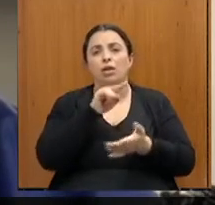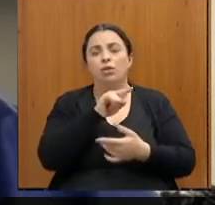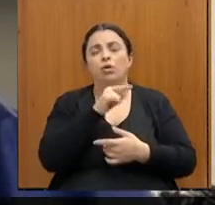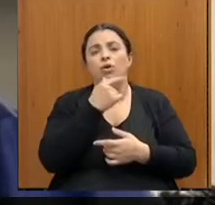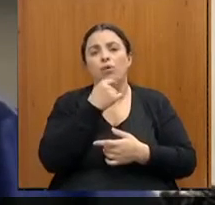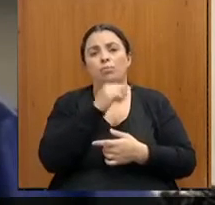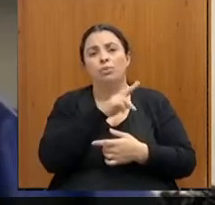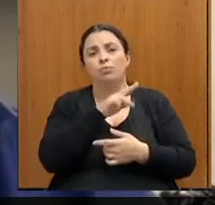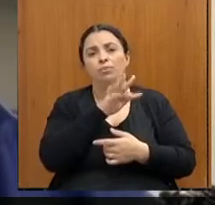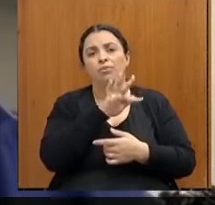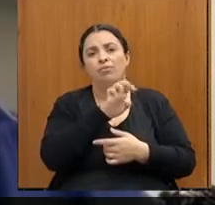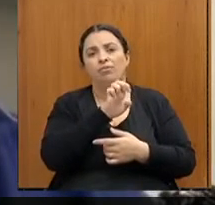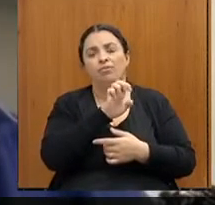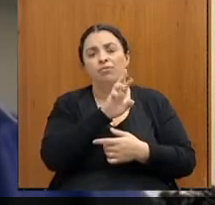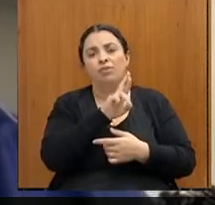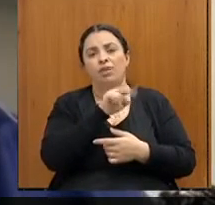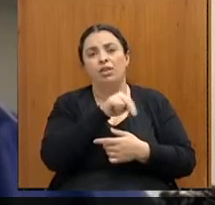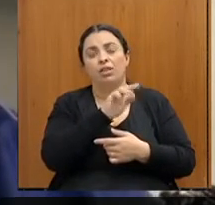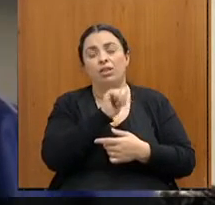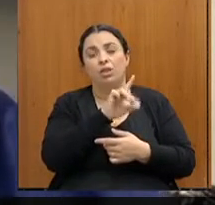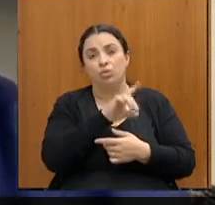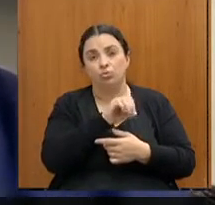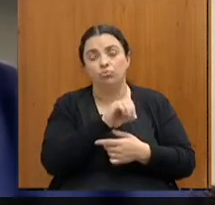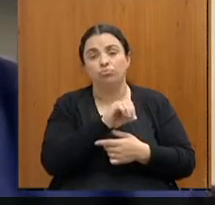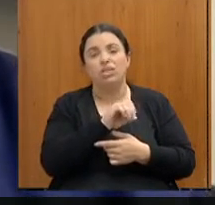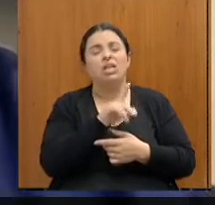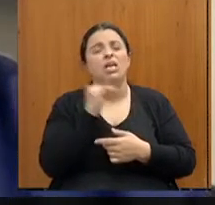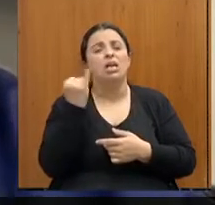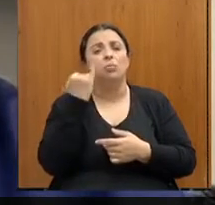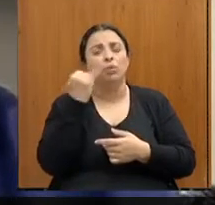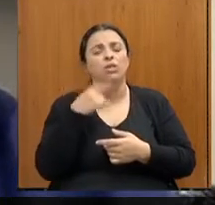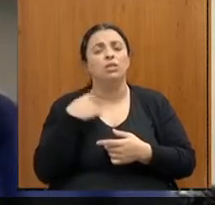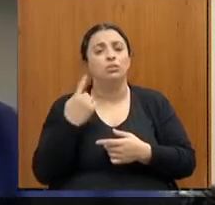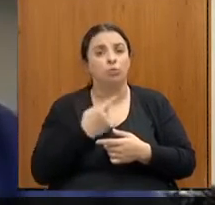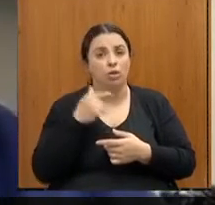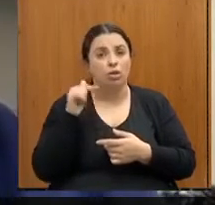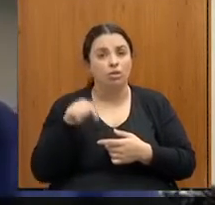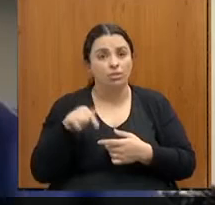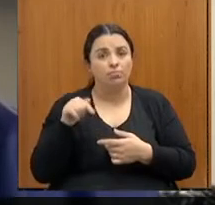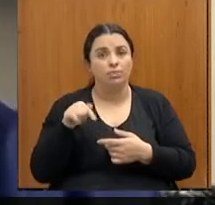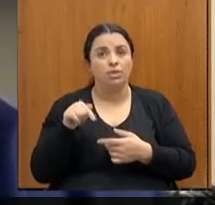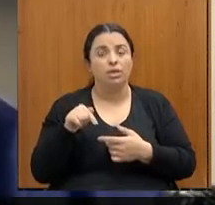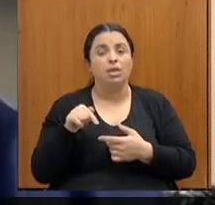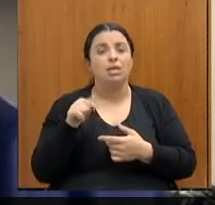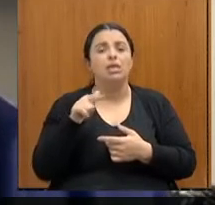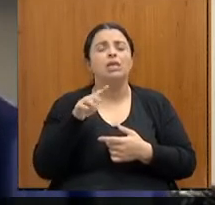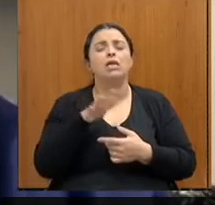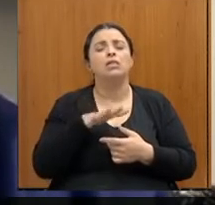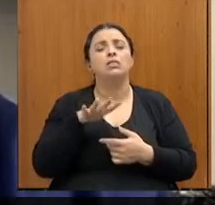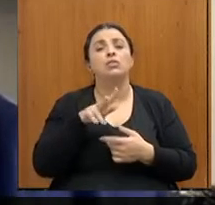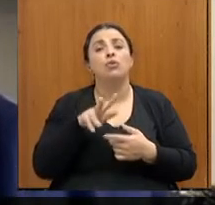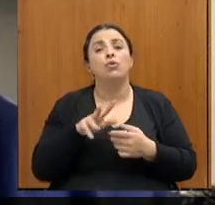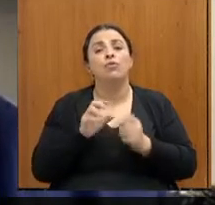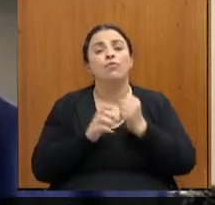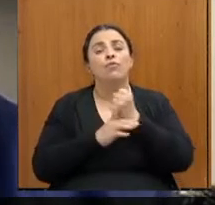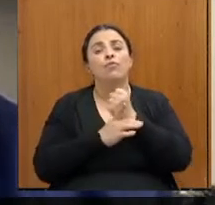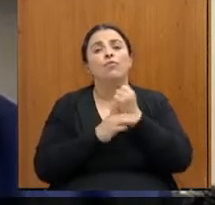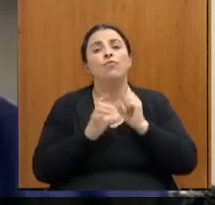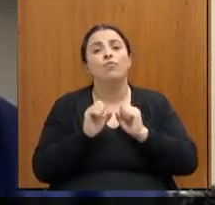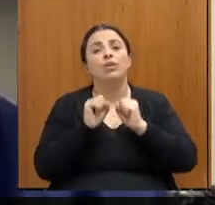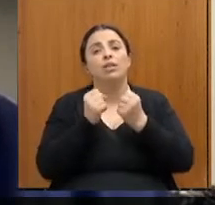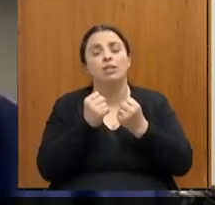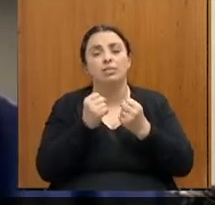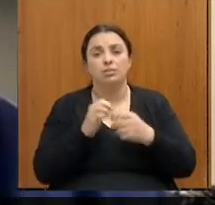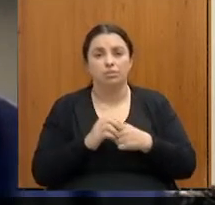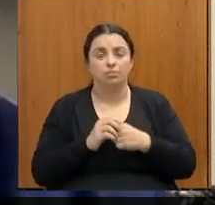é importante para nós Secretário é que este órgão seja fortalecido Agora mesmo estou